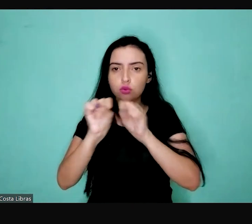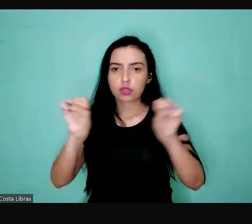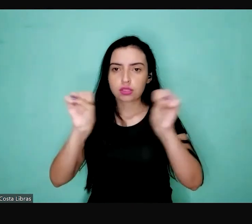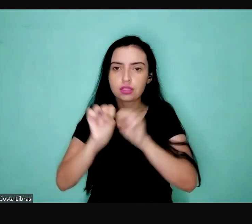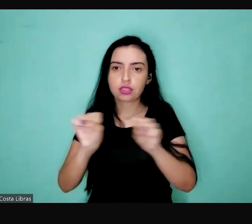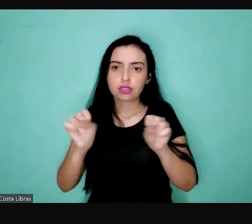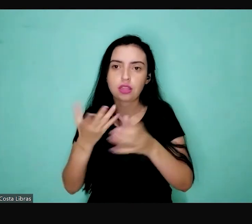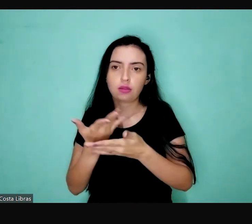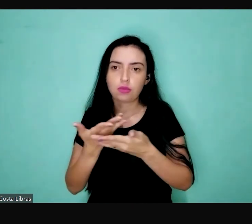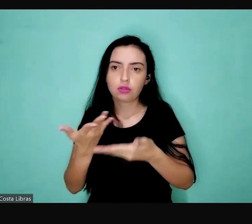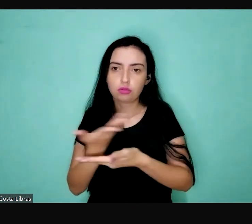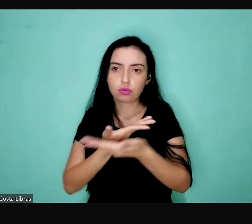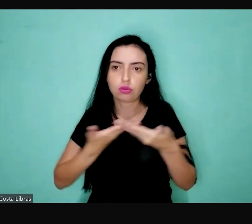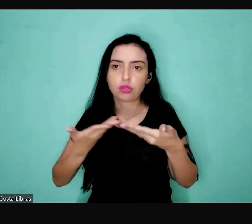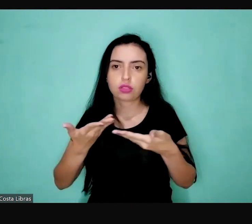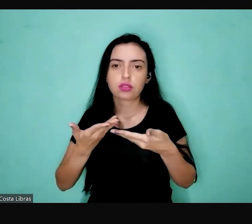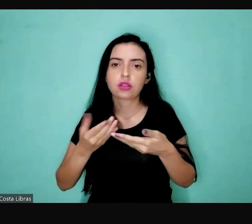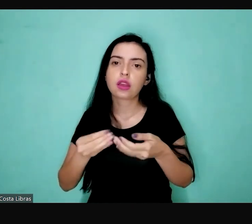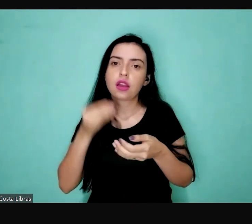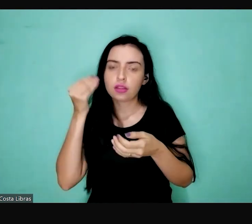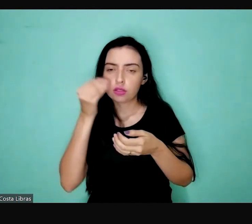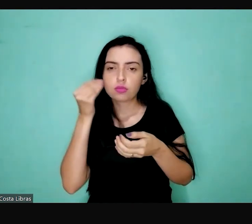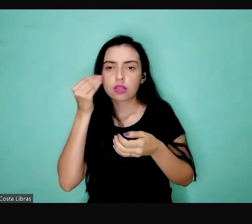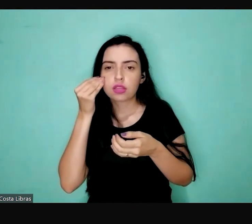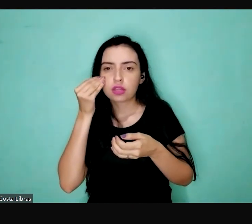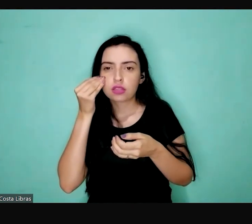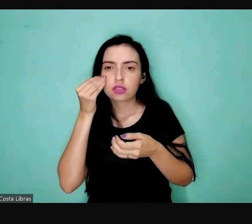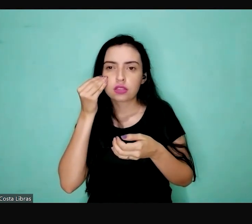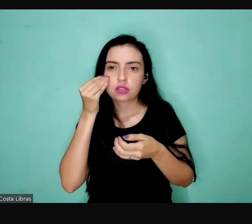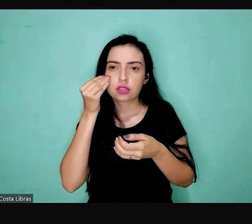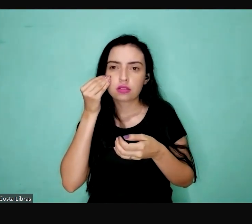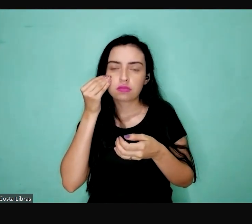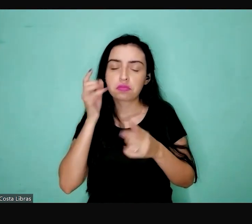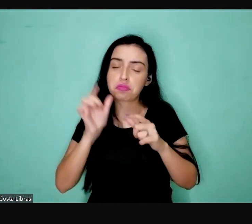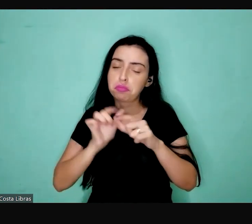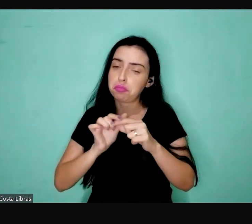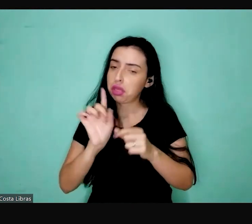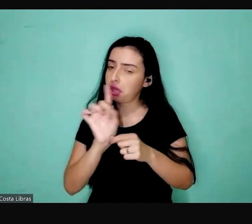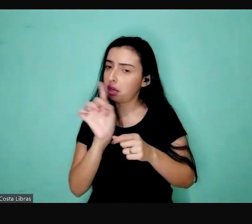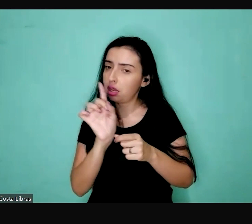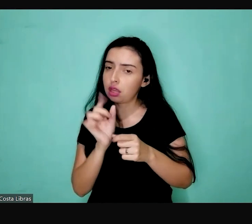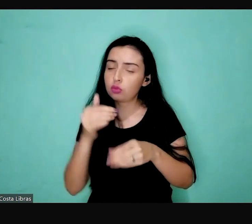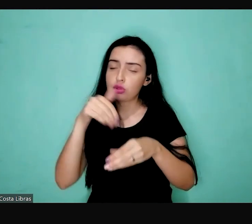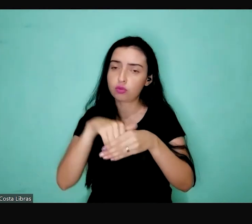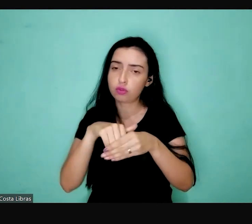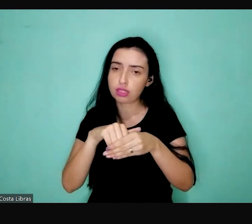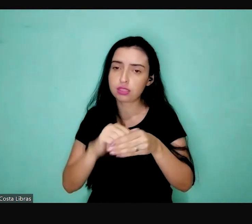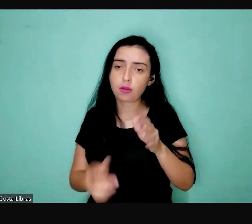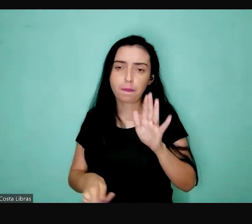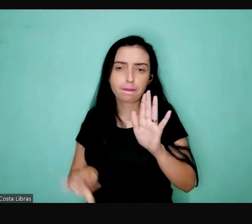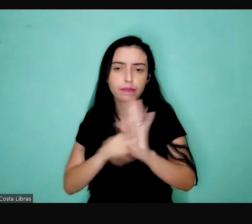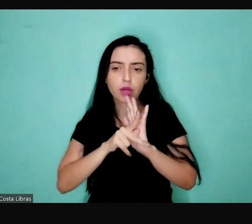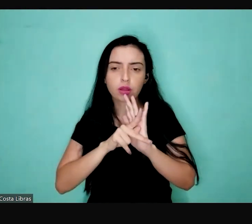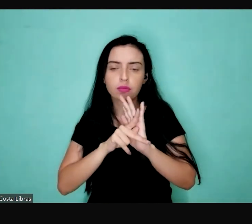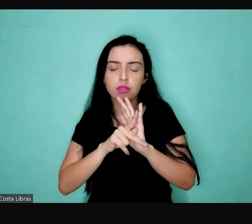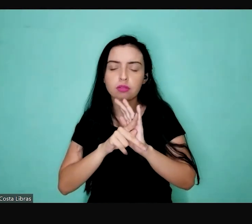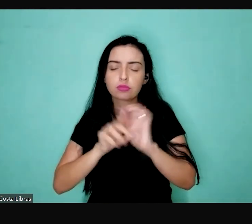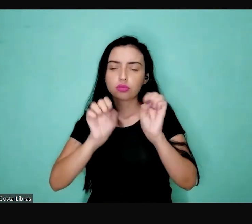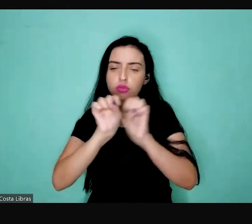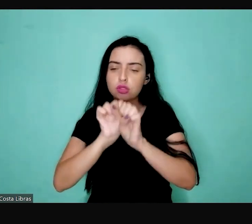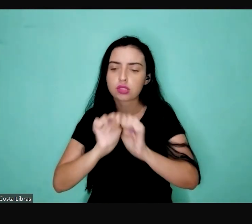law, passa a conviver com uma face não pequena de decisões próprias do sistema de common